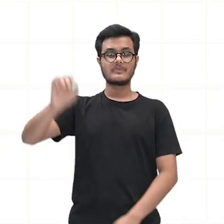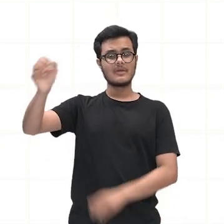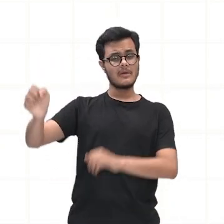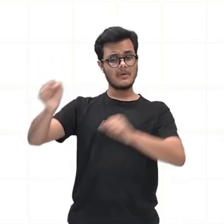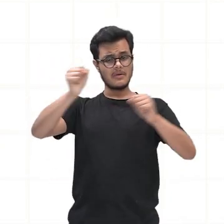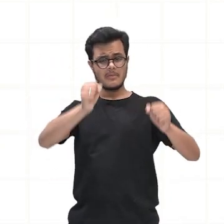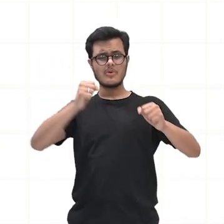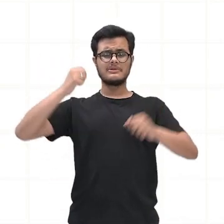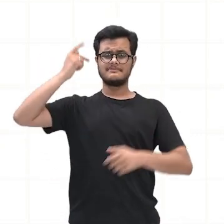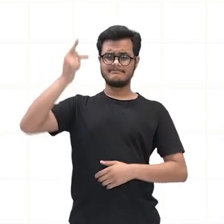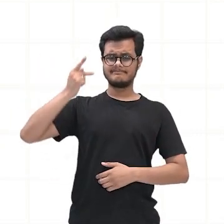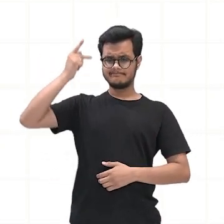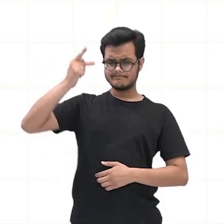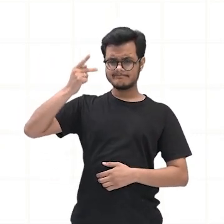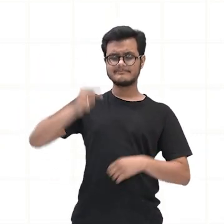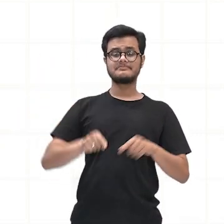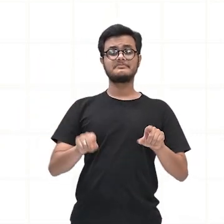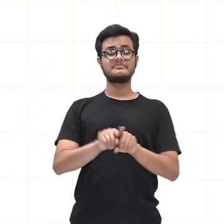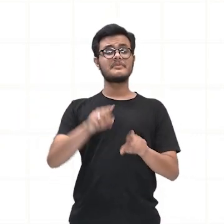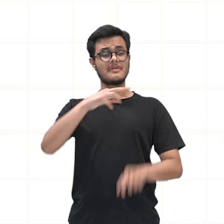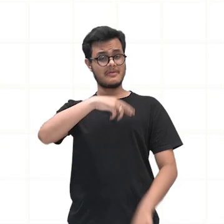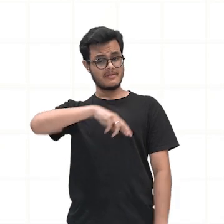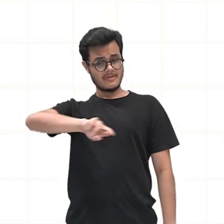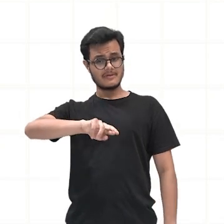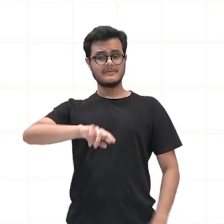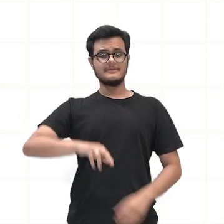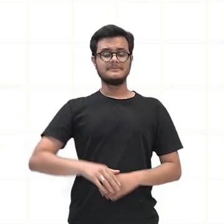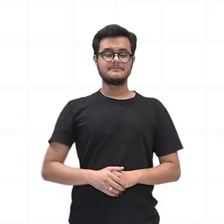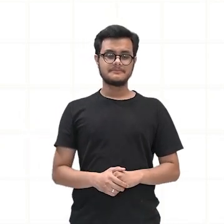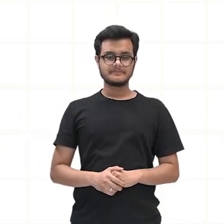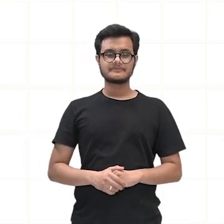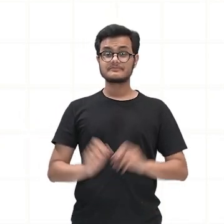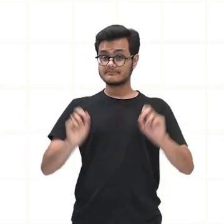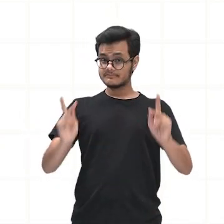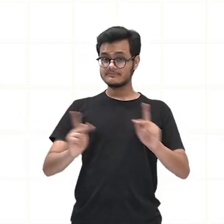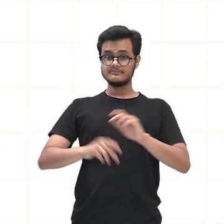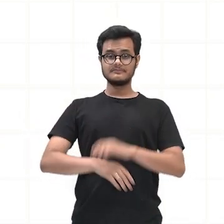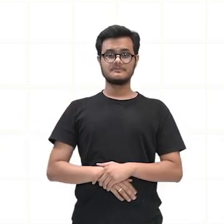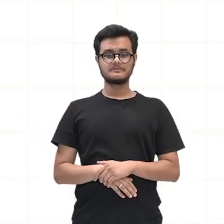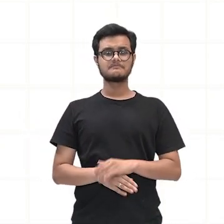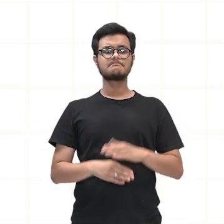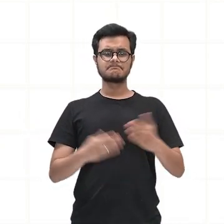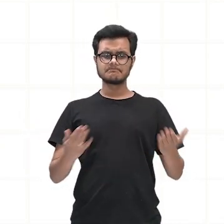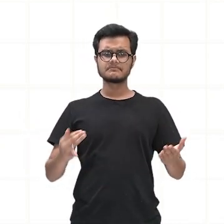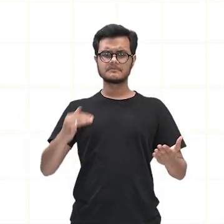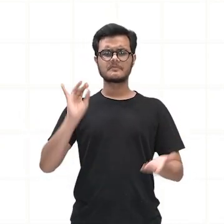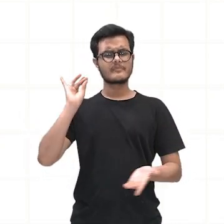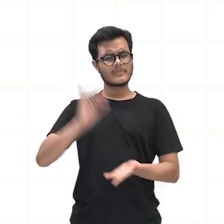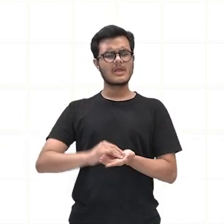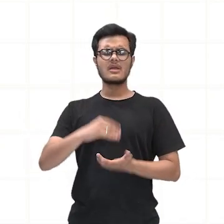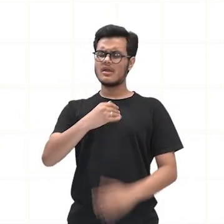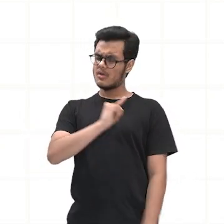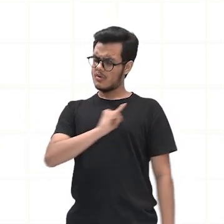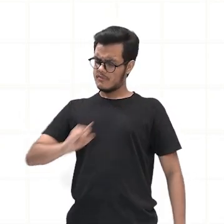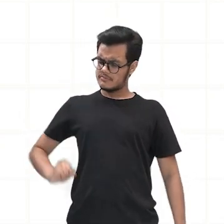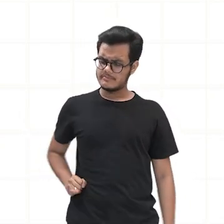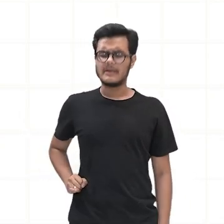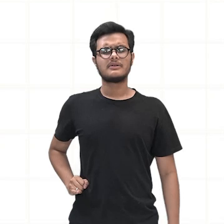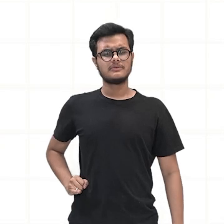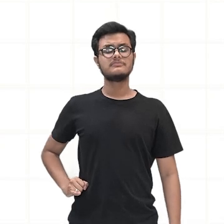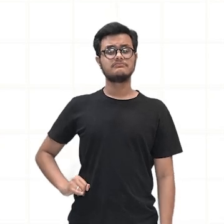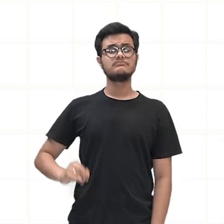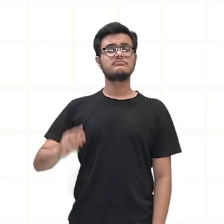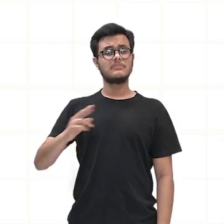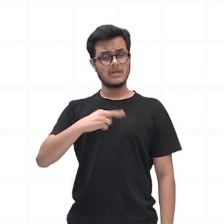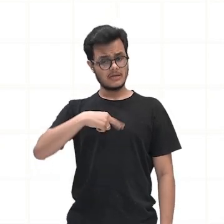questões políticas e também religioso, tá? Destacando a forte interligação entre